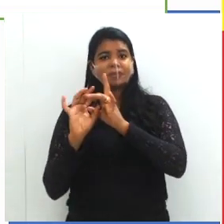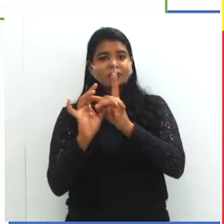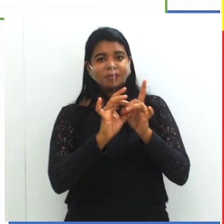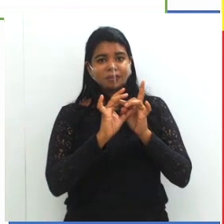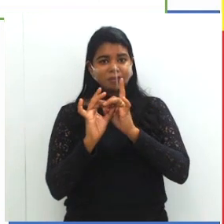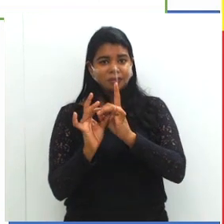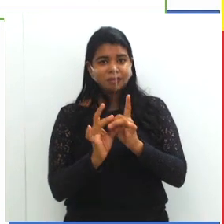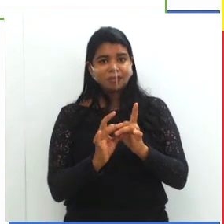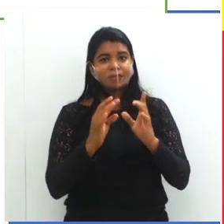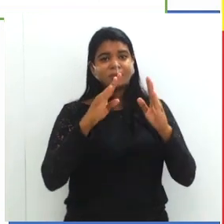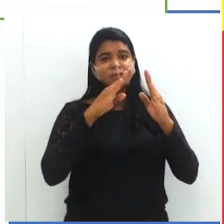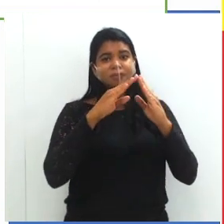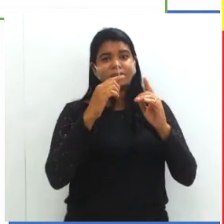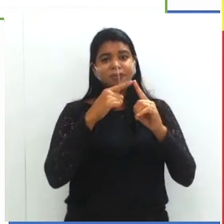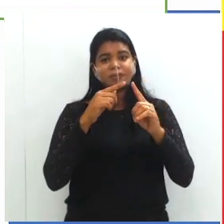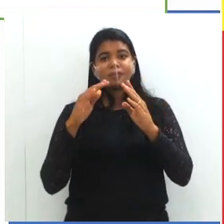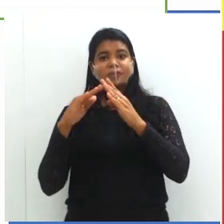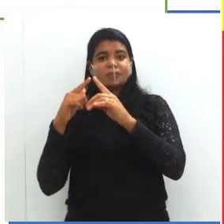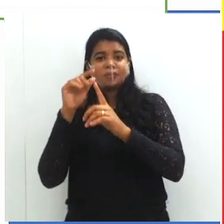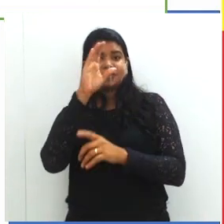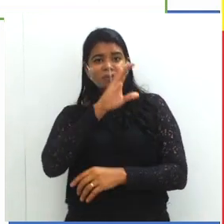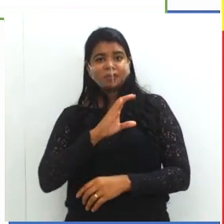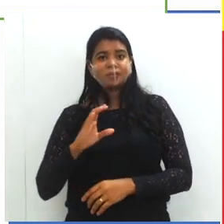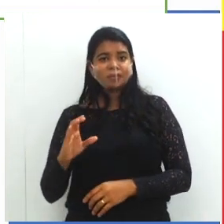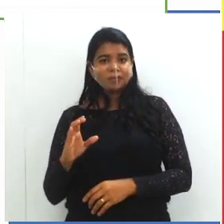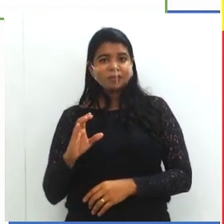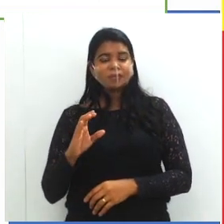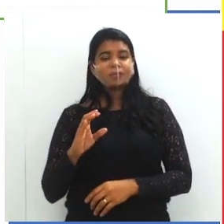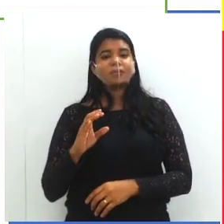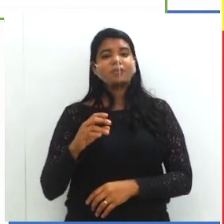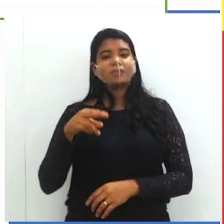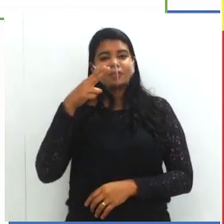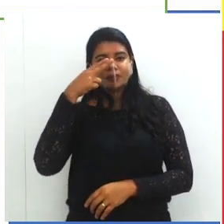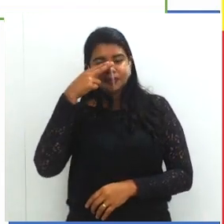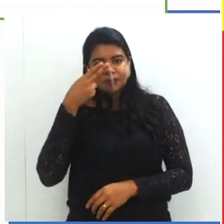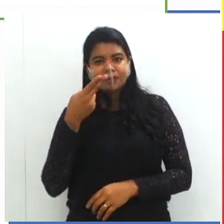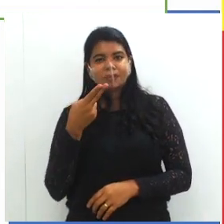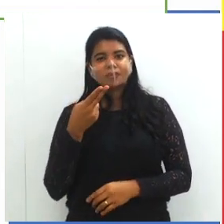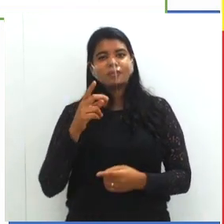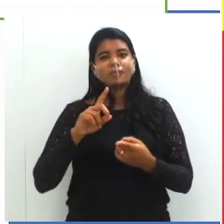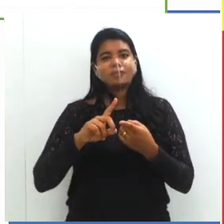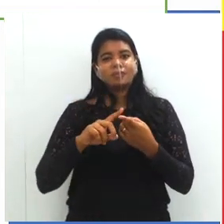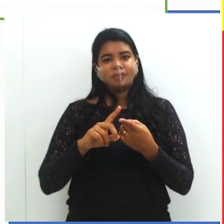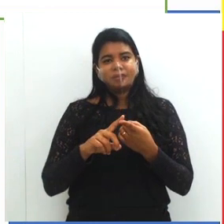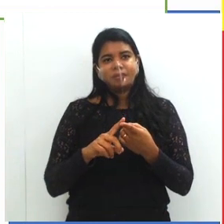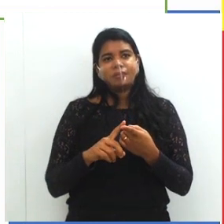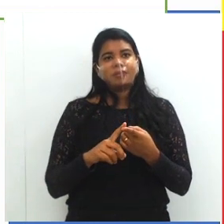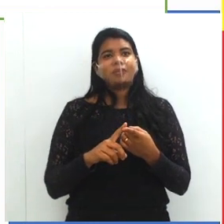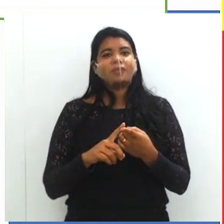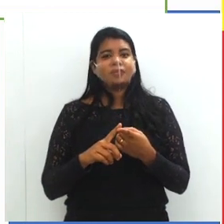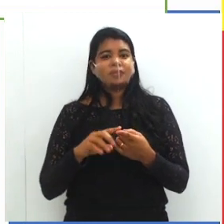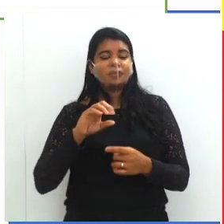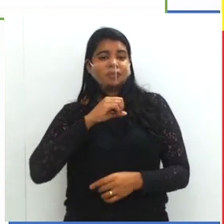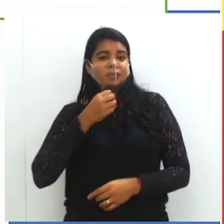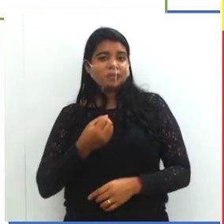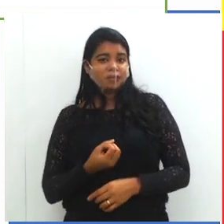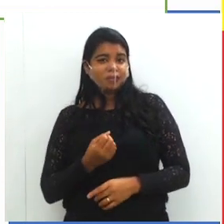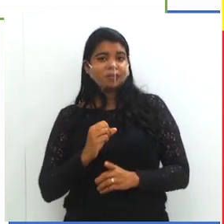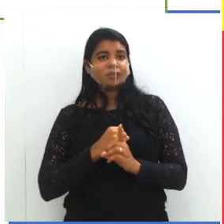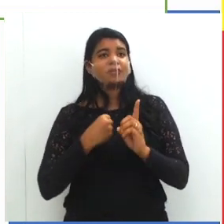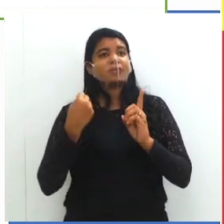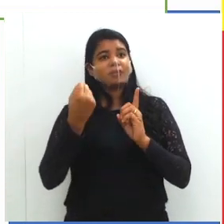união entre as igrejas, aproximando católicos e protestantes. E o segundo, a criação de pastorais